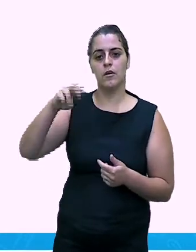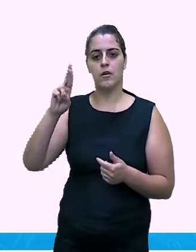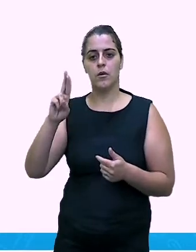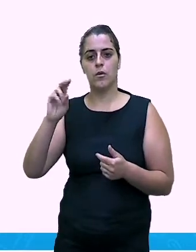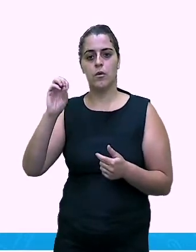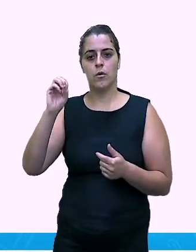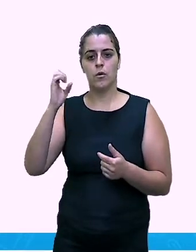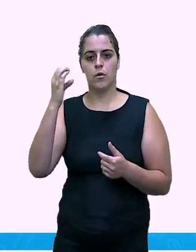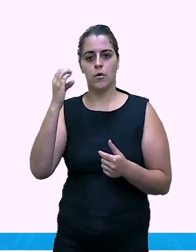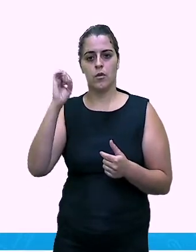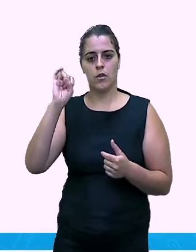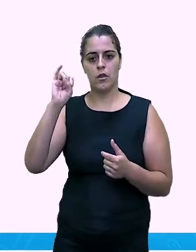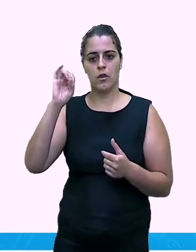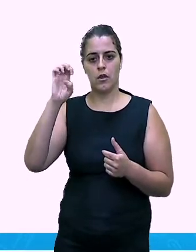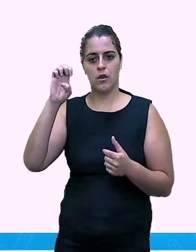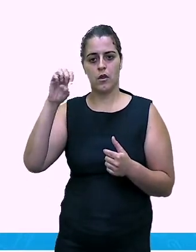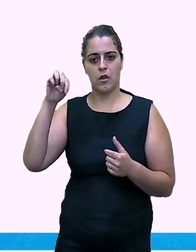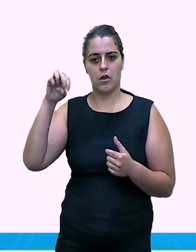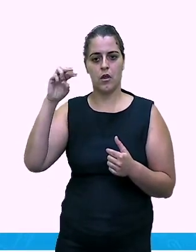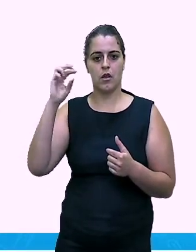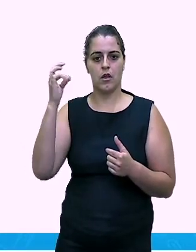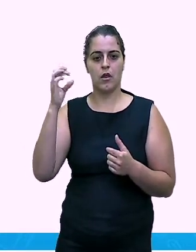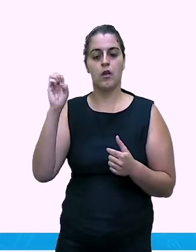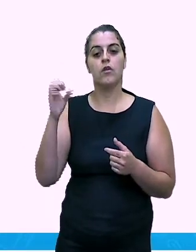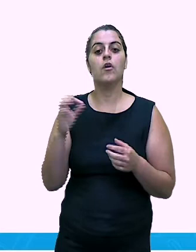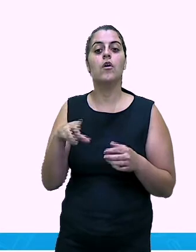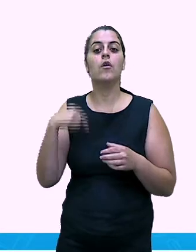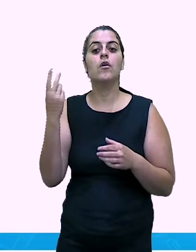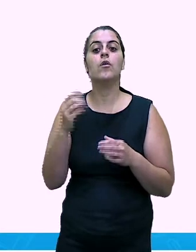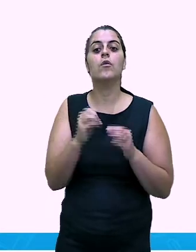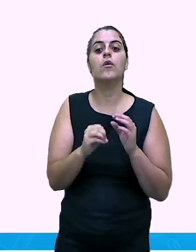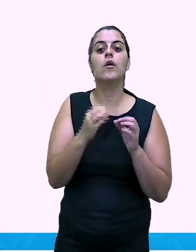e nós temos o 0 como chamando